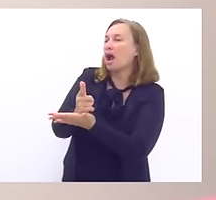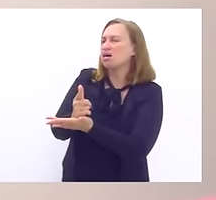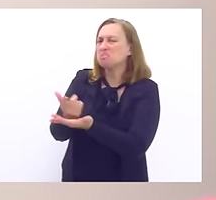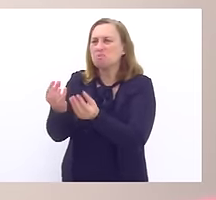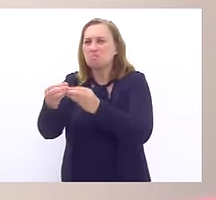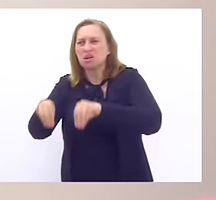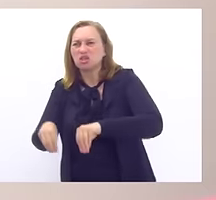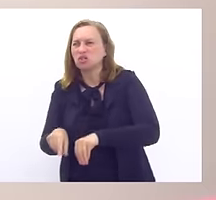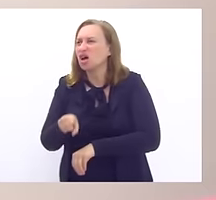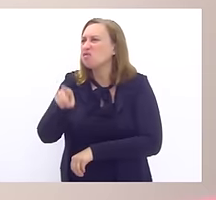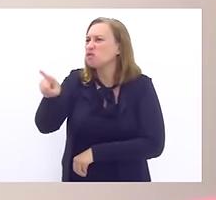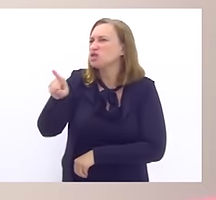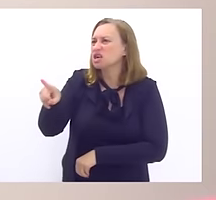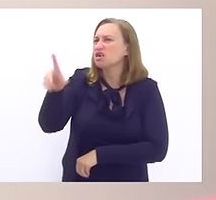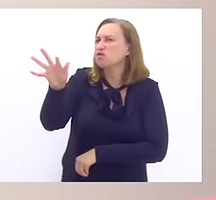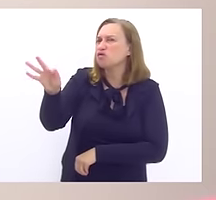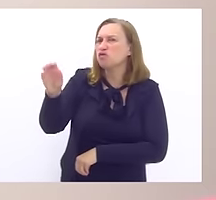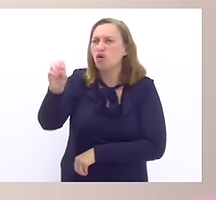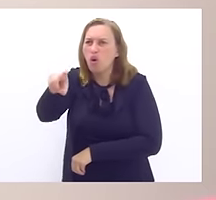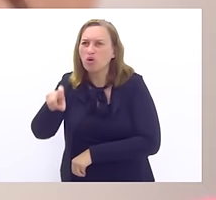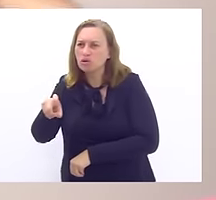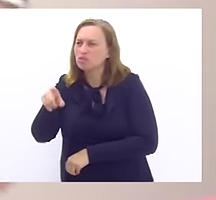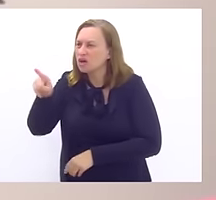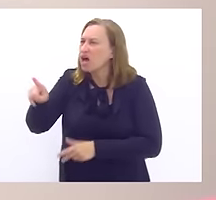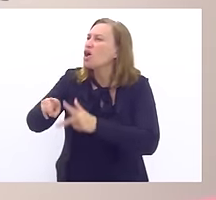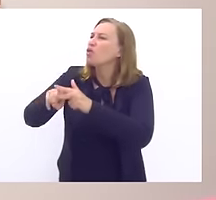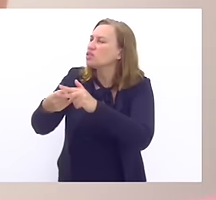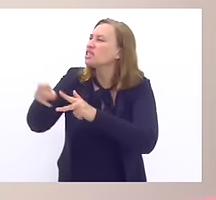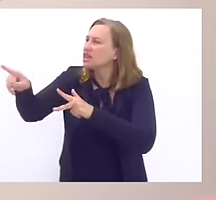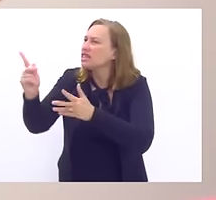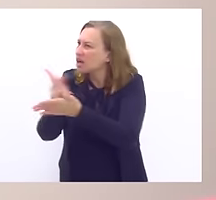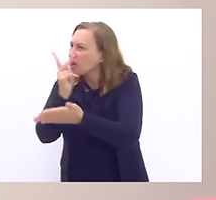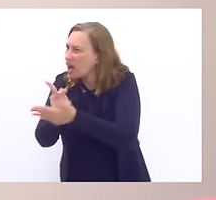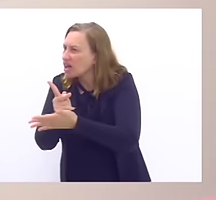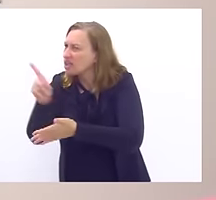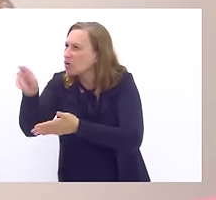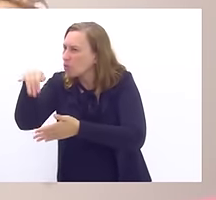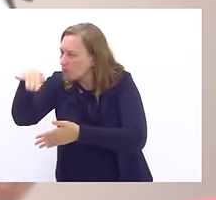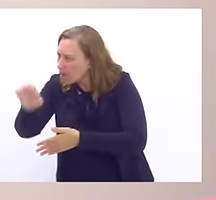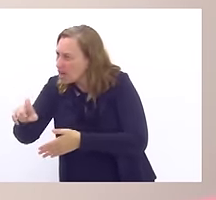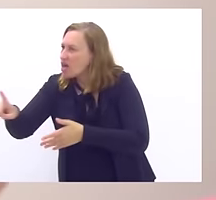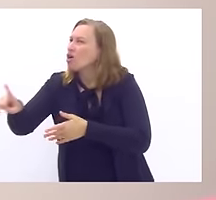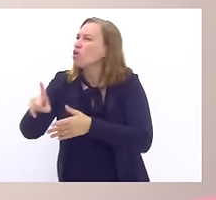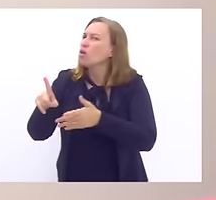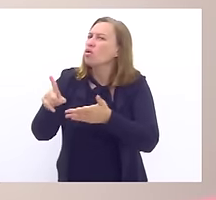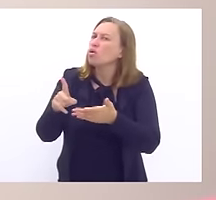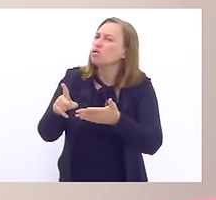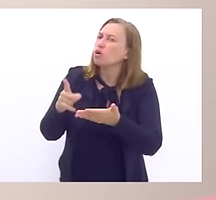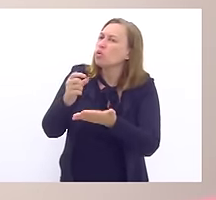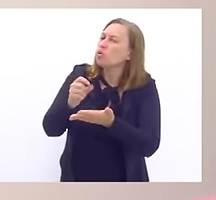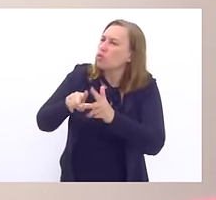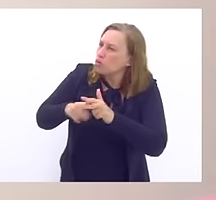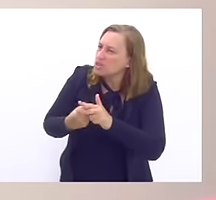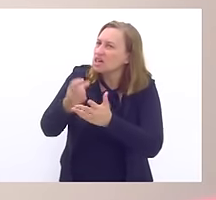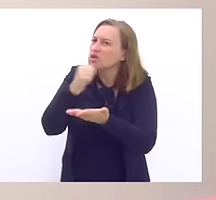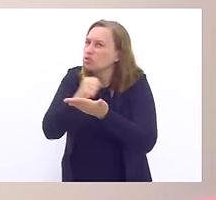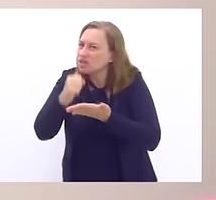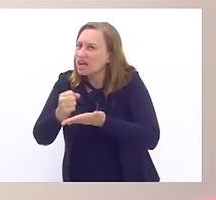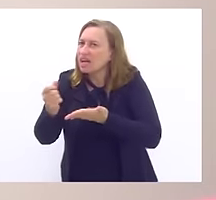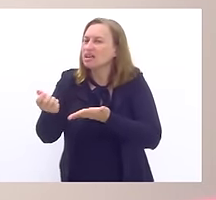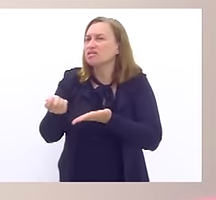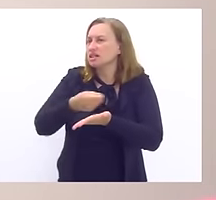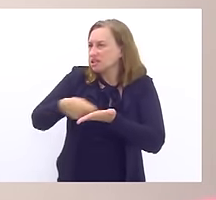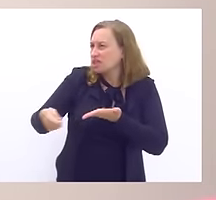é focos com sete lá tá com mei conserta contrata lá por carteira assinada